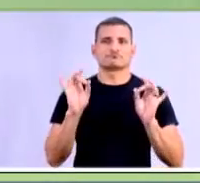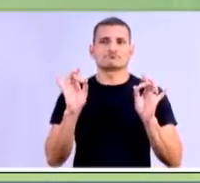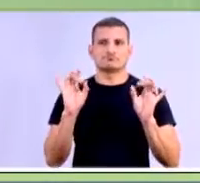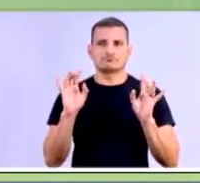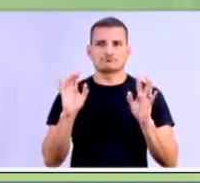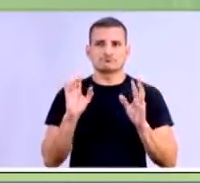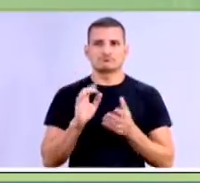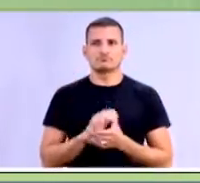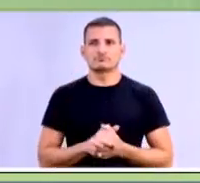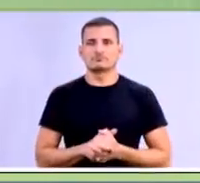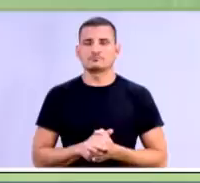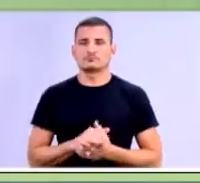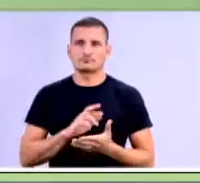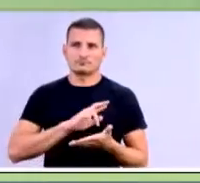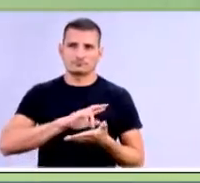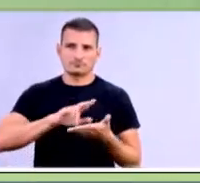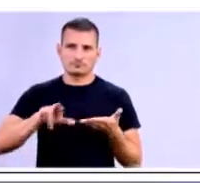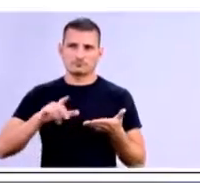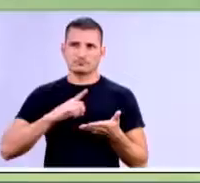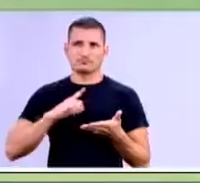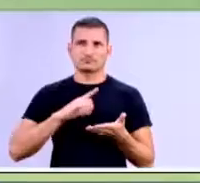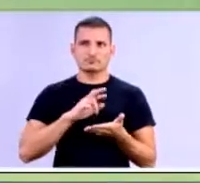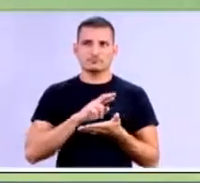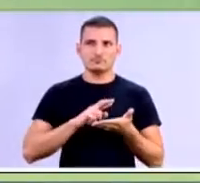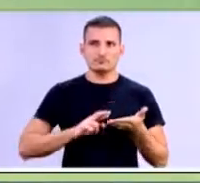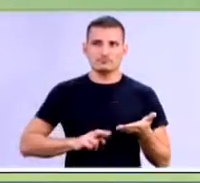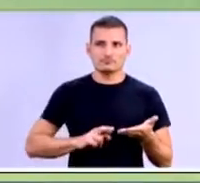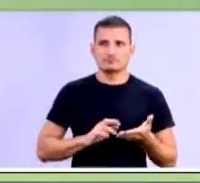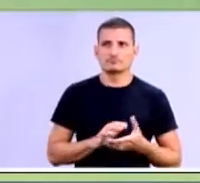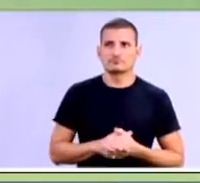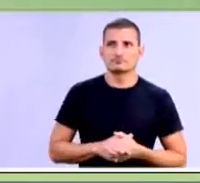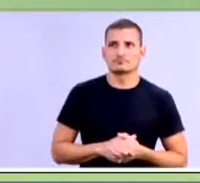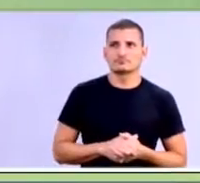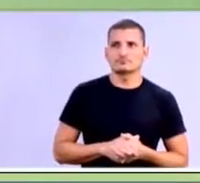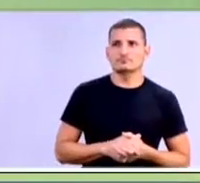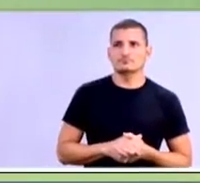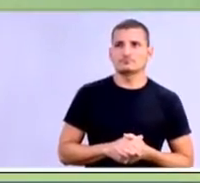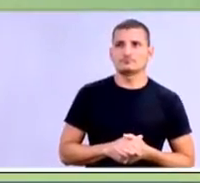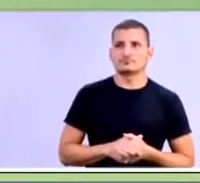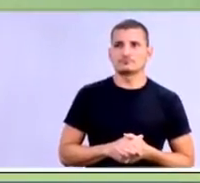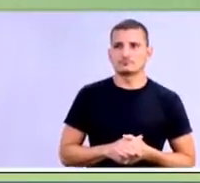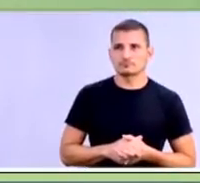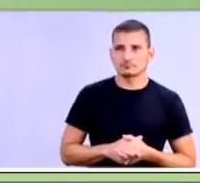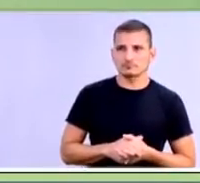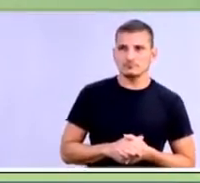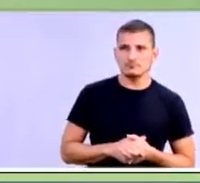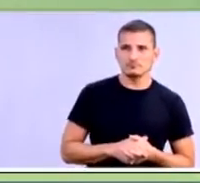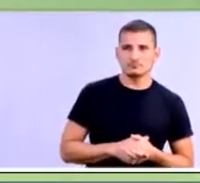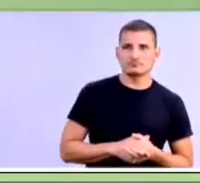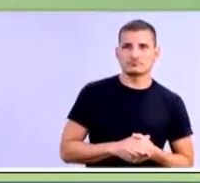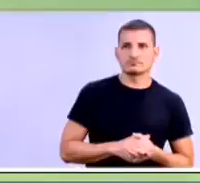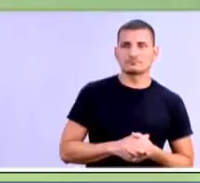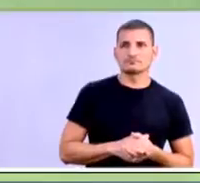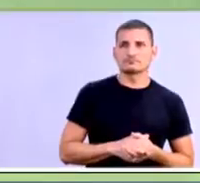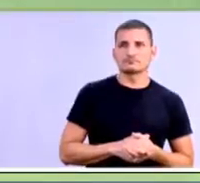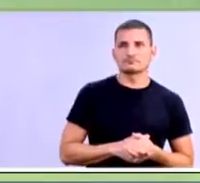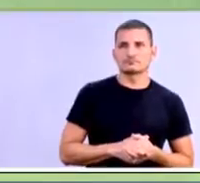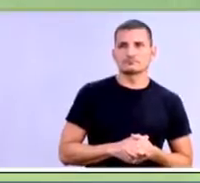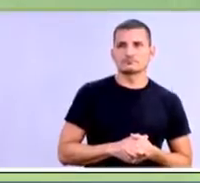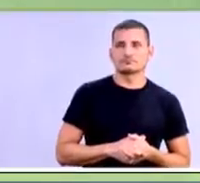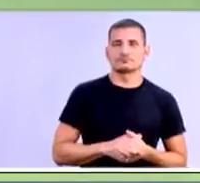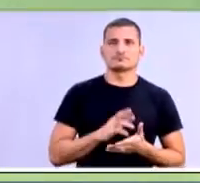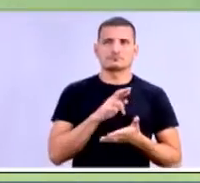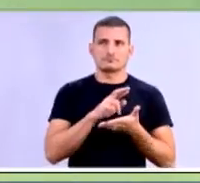fins especiais. Vários tipos de relatórios aí para você. Certo, nós vamos frisar o